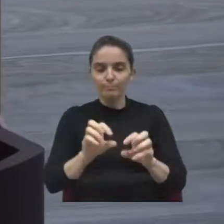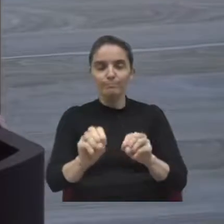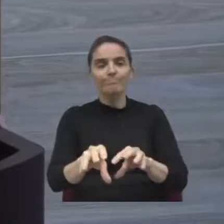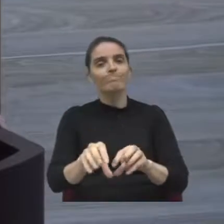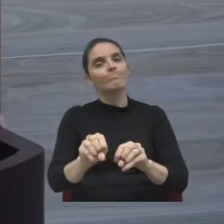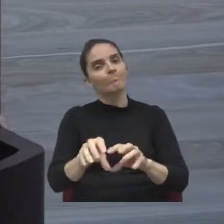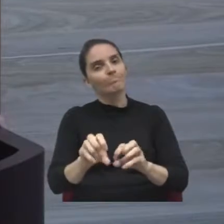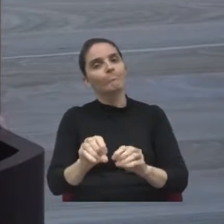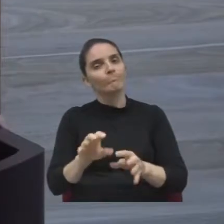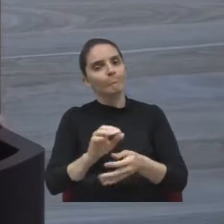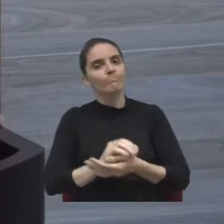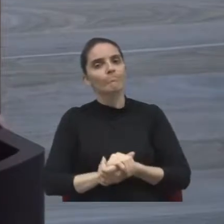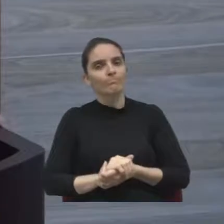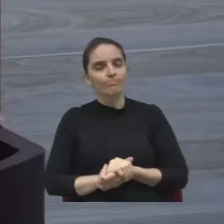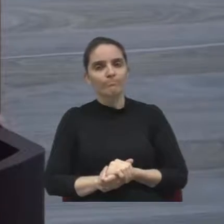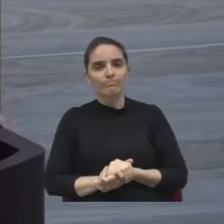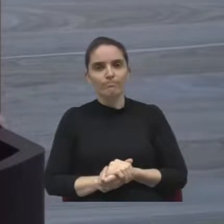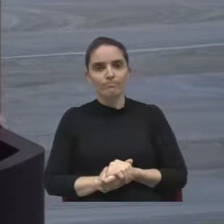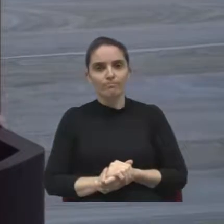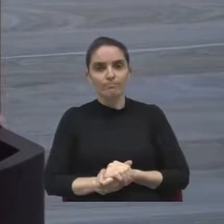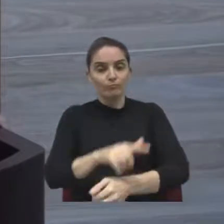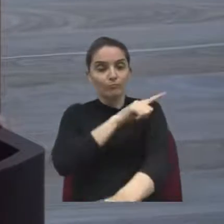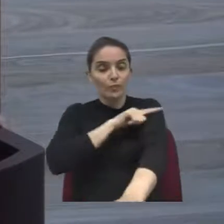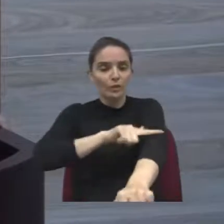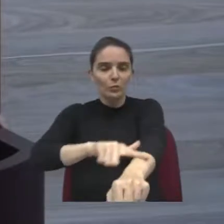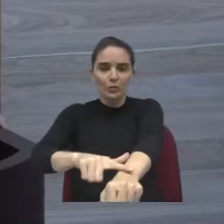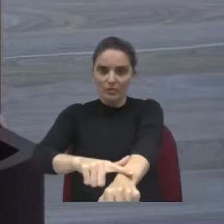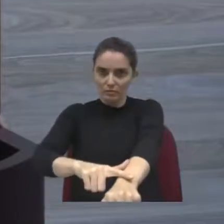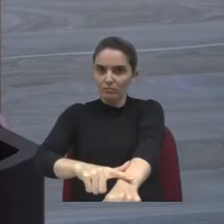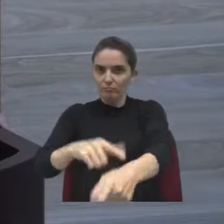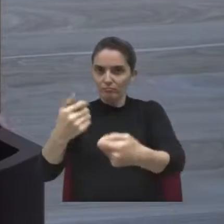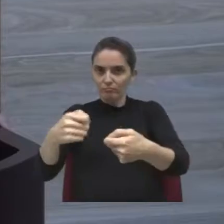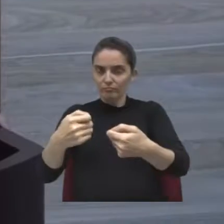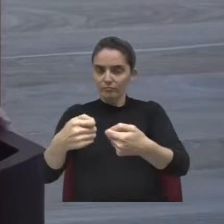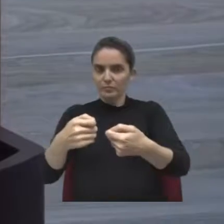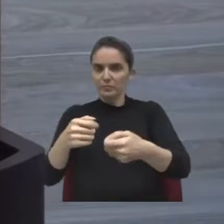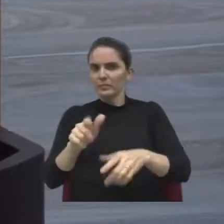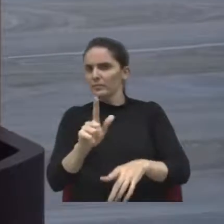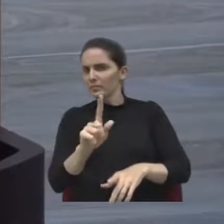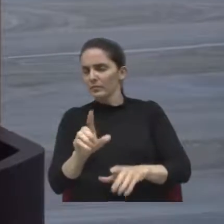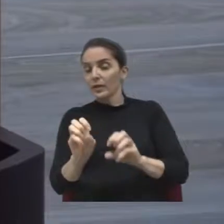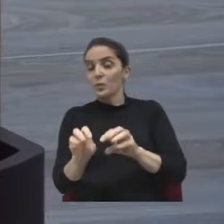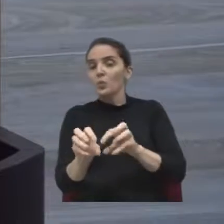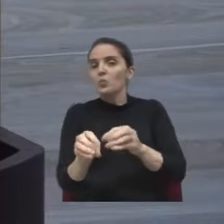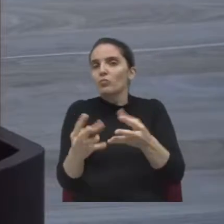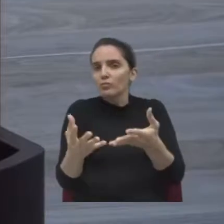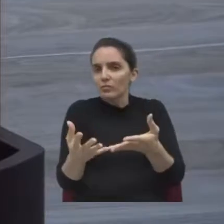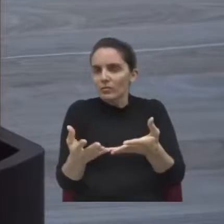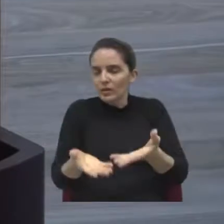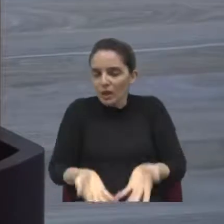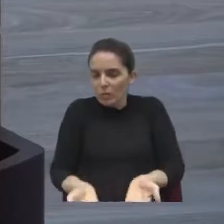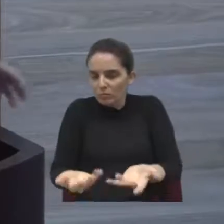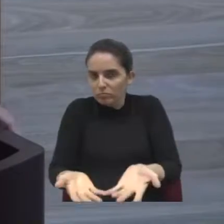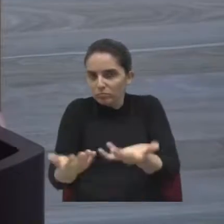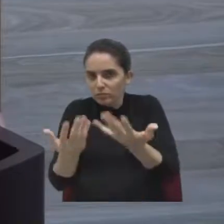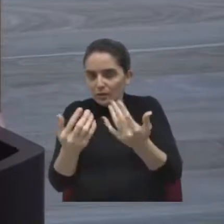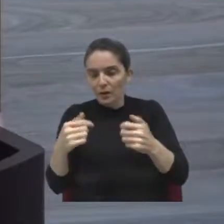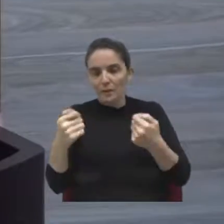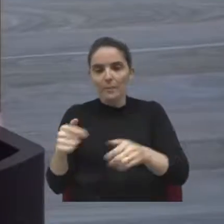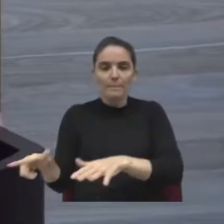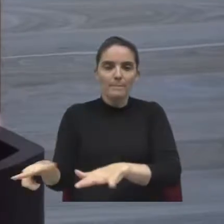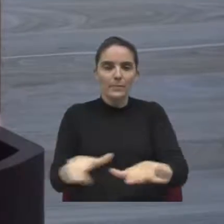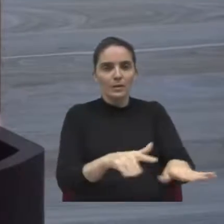esse projeto nada mais é e nada vislumbra do que isso. É criar uma semana do amigo do